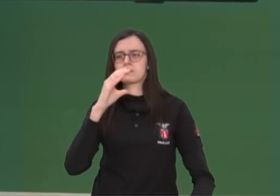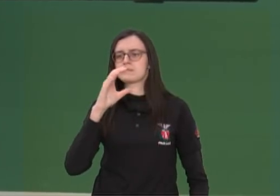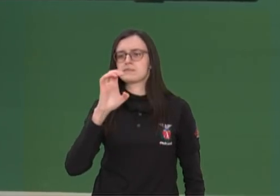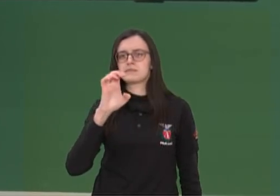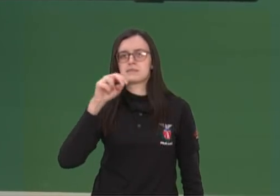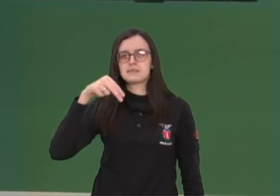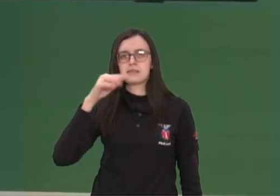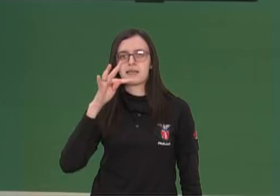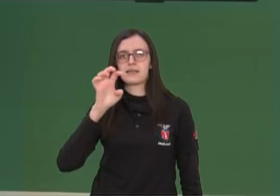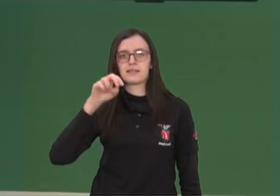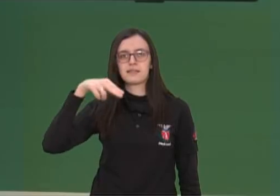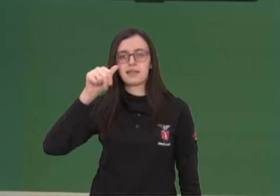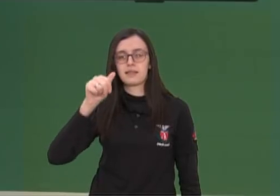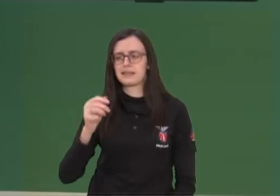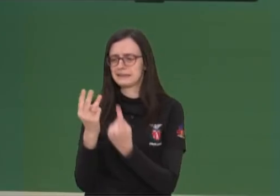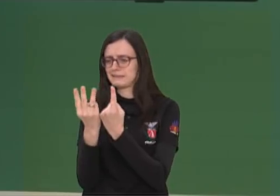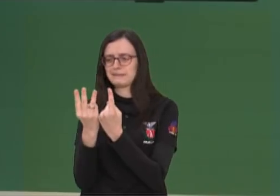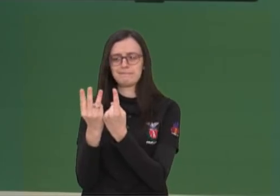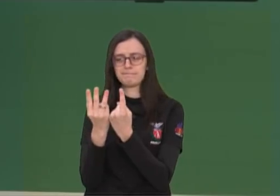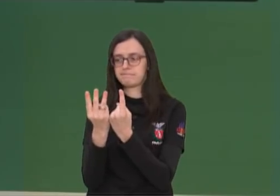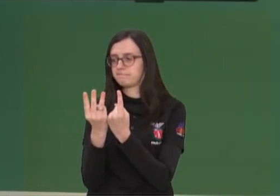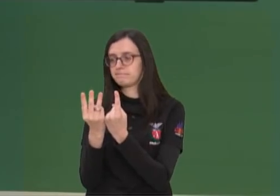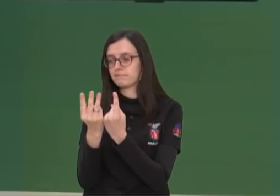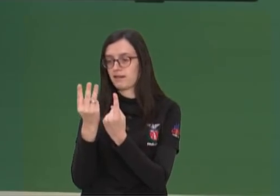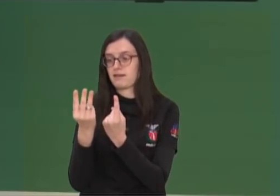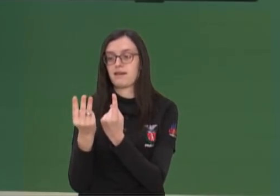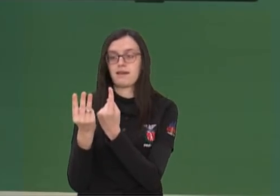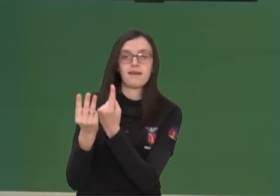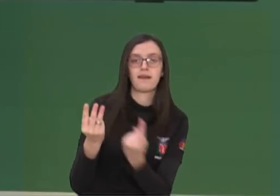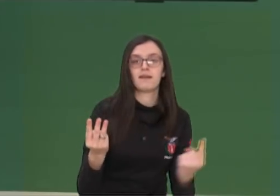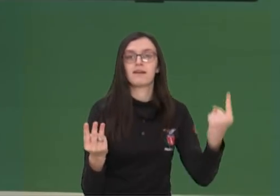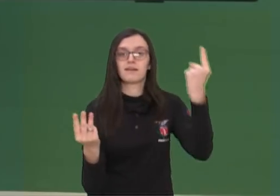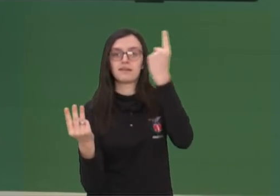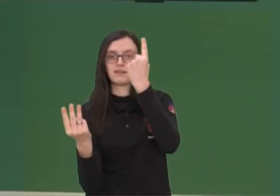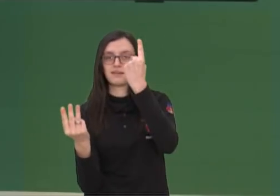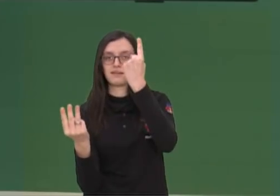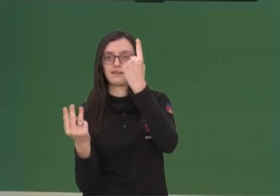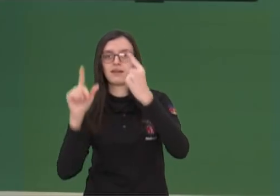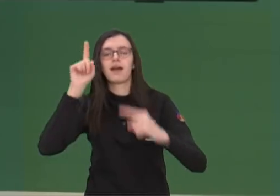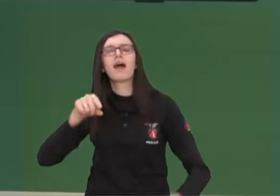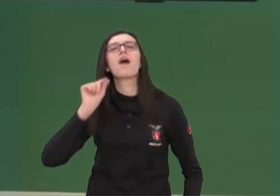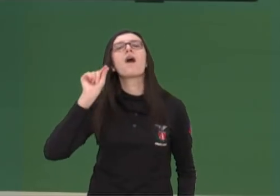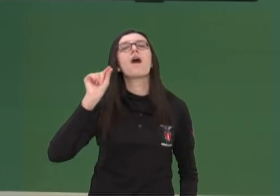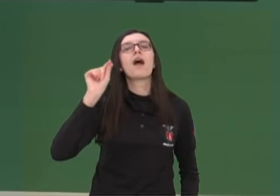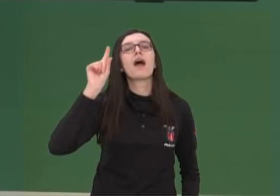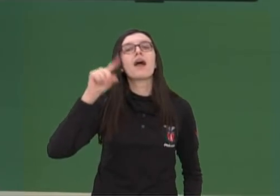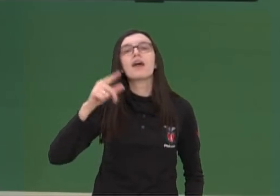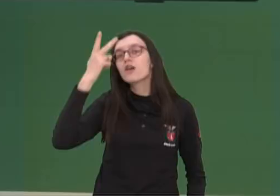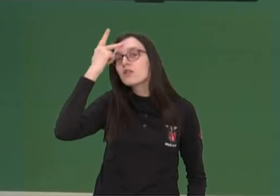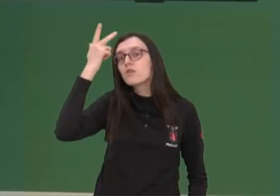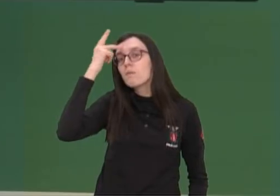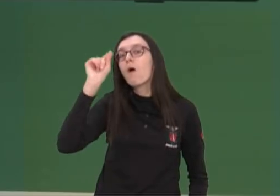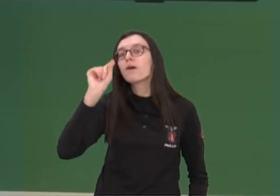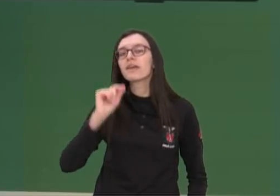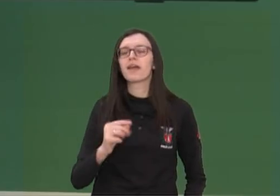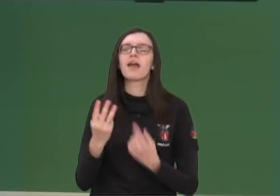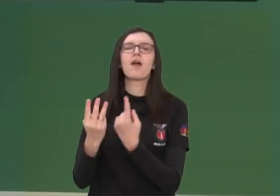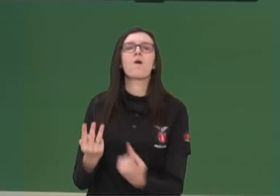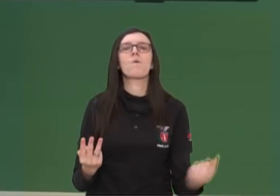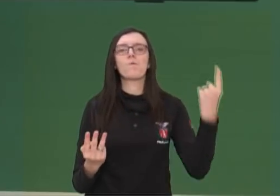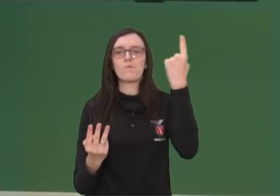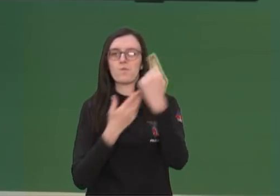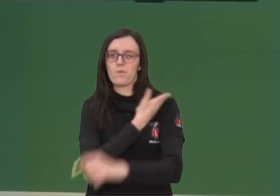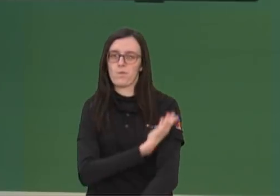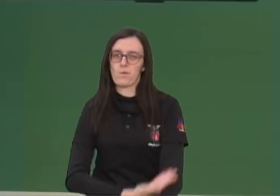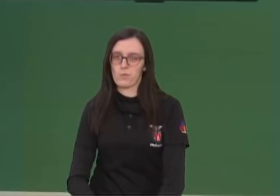do número 13 vai virar uma centena. Por isso que é o nosso famoso vai 1, né?